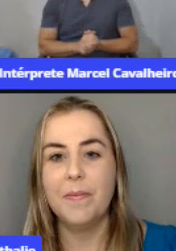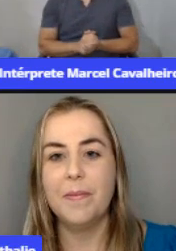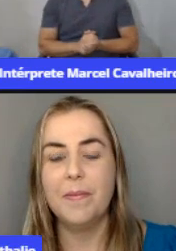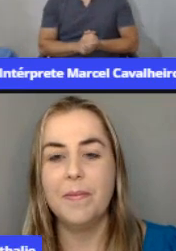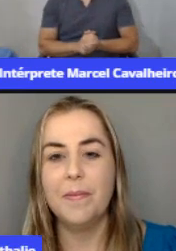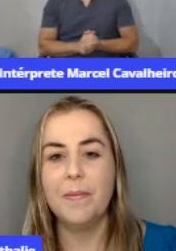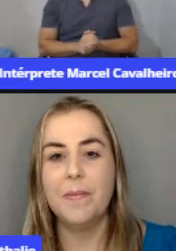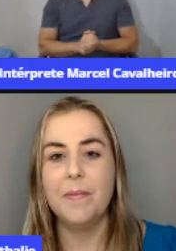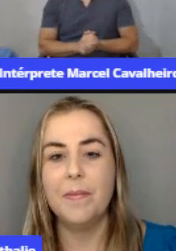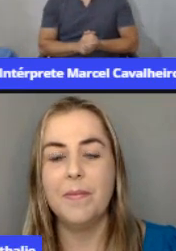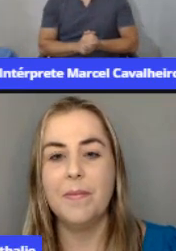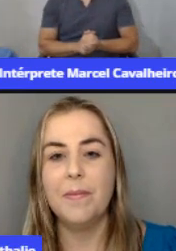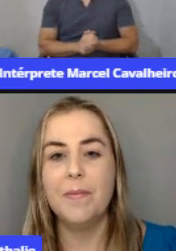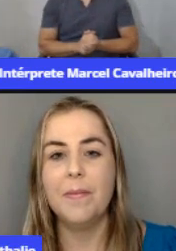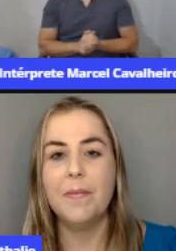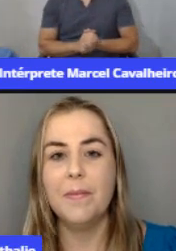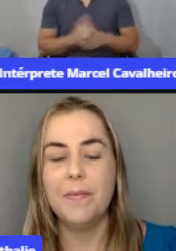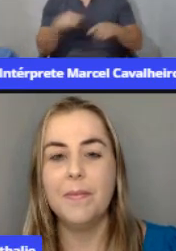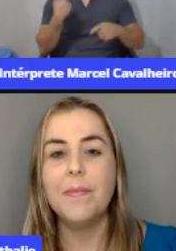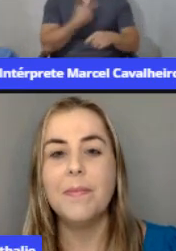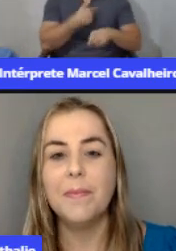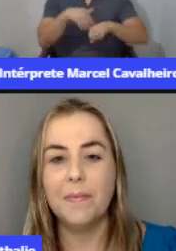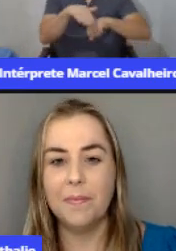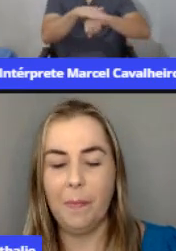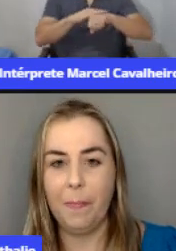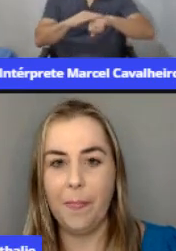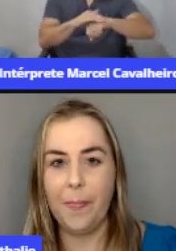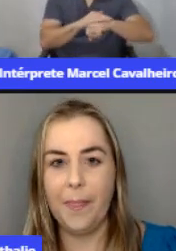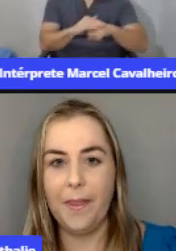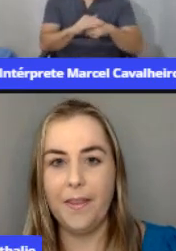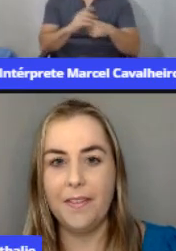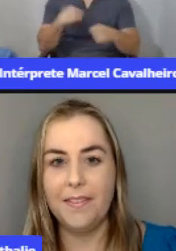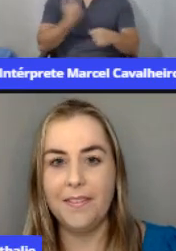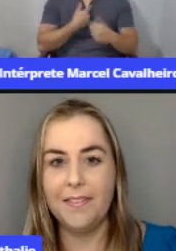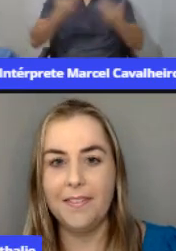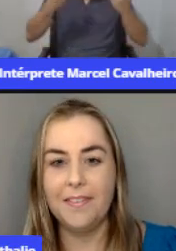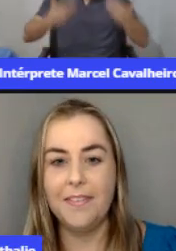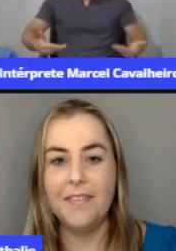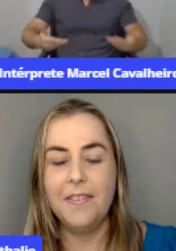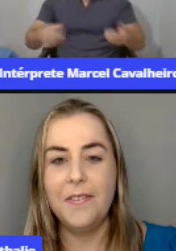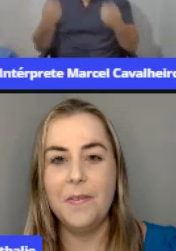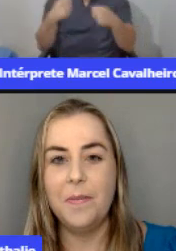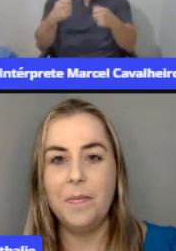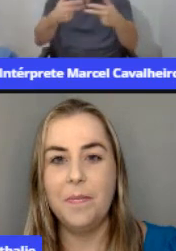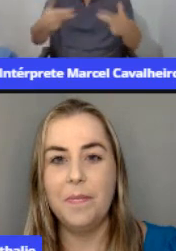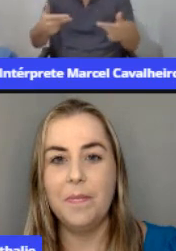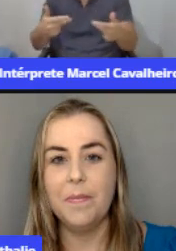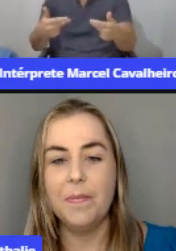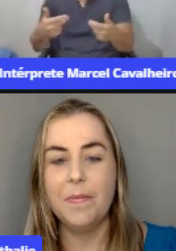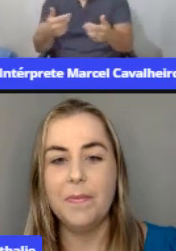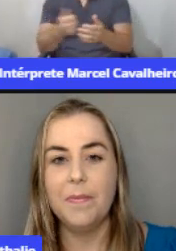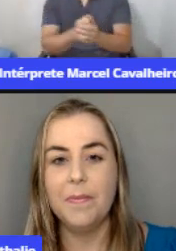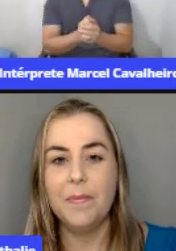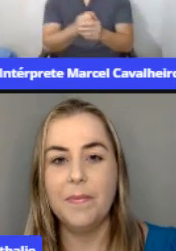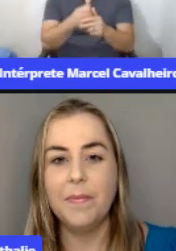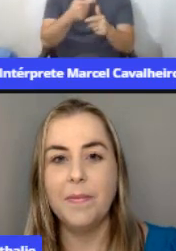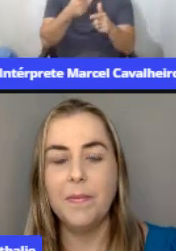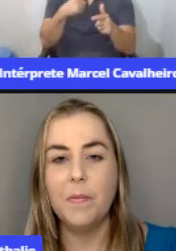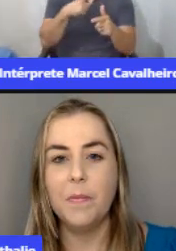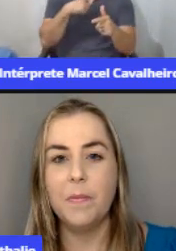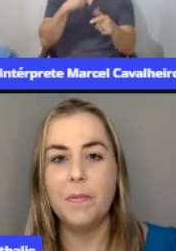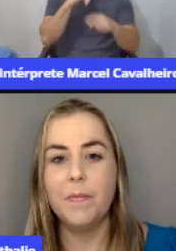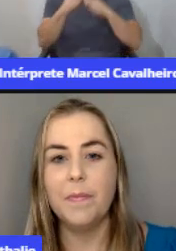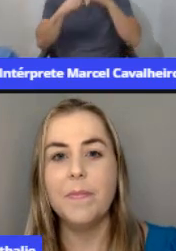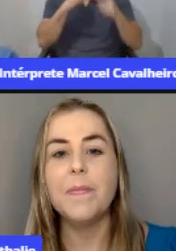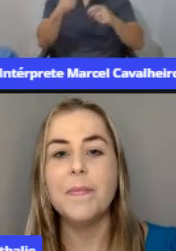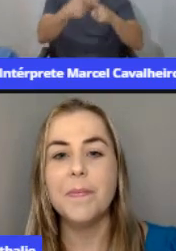E assim, a gente vai conversando, a gente fica à disposição, né, para esclarecimentos a respeito disso. E